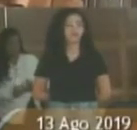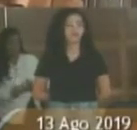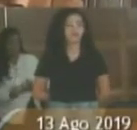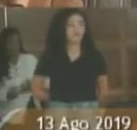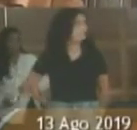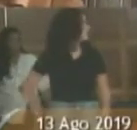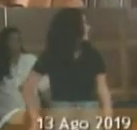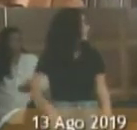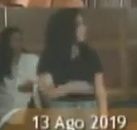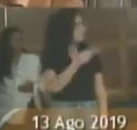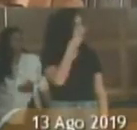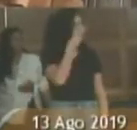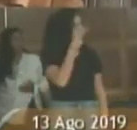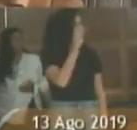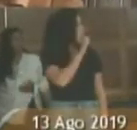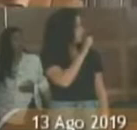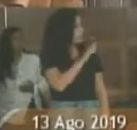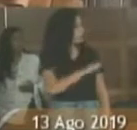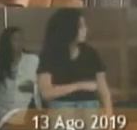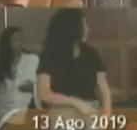Vereador Zé Augusto.